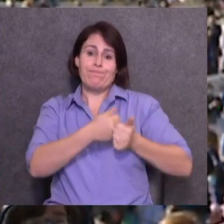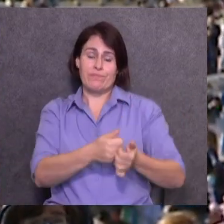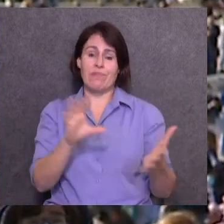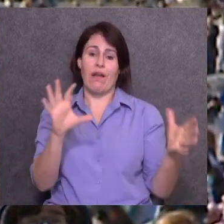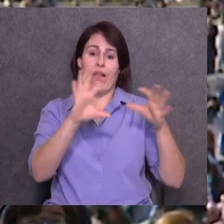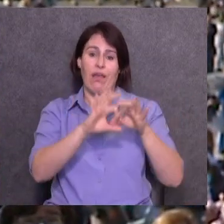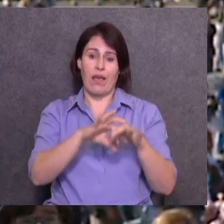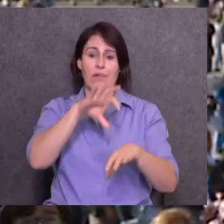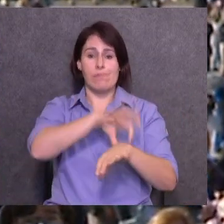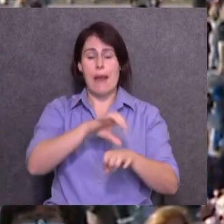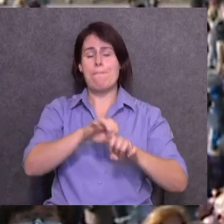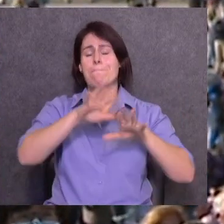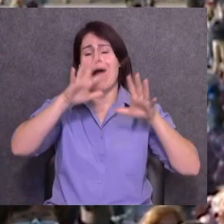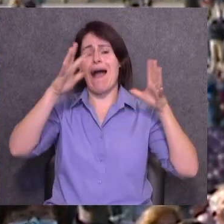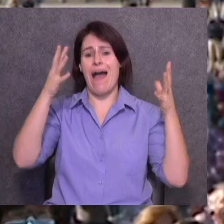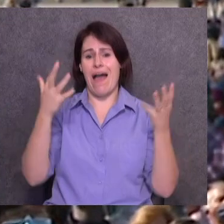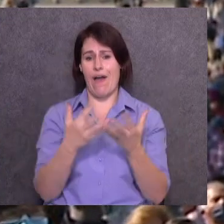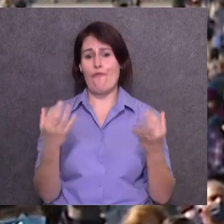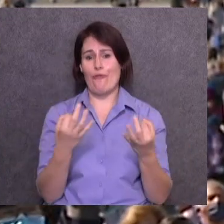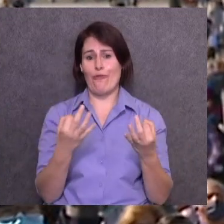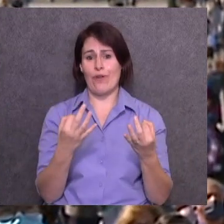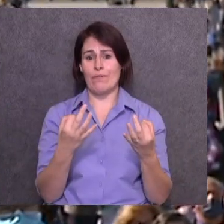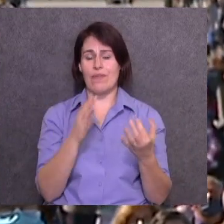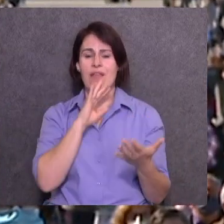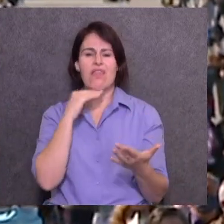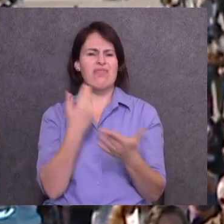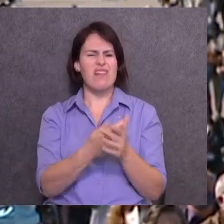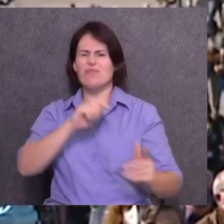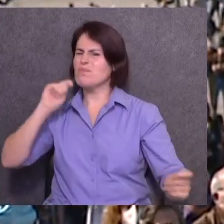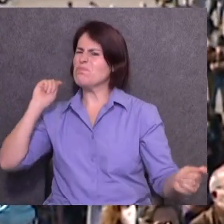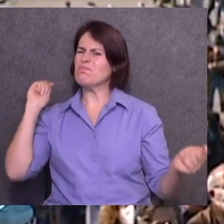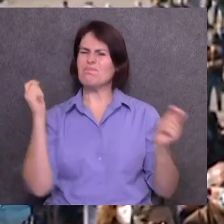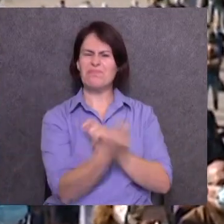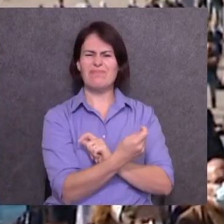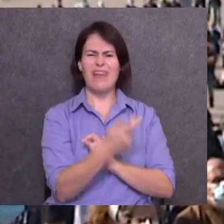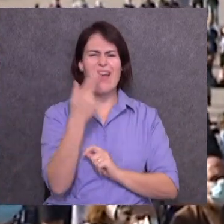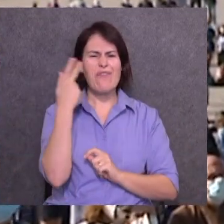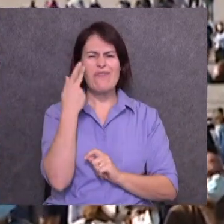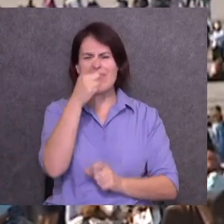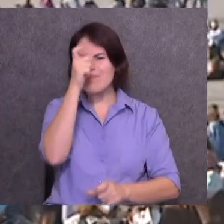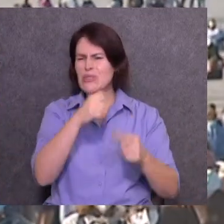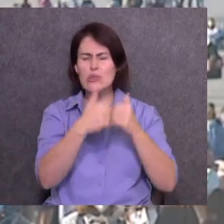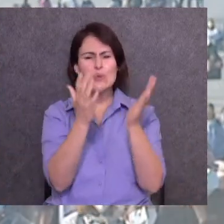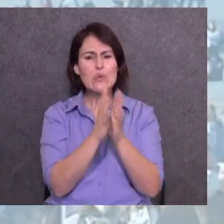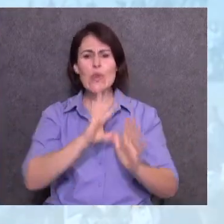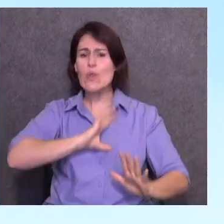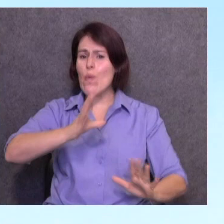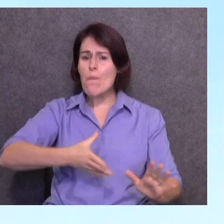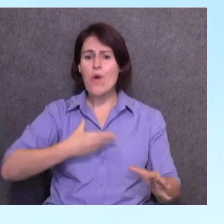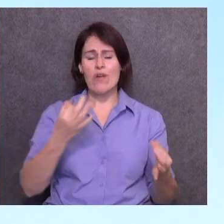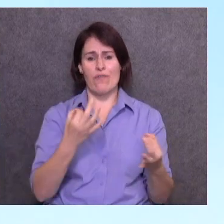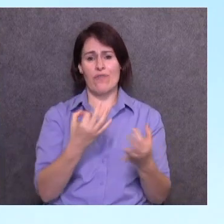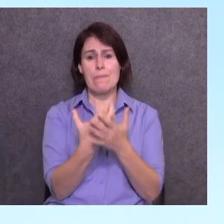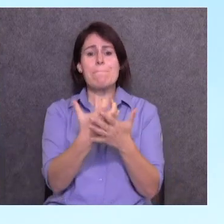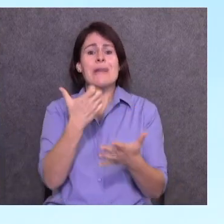da pandemia que veio alterar radicalmente toda a vida da humanidade,